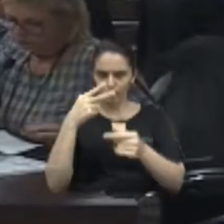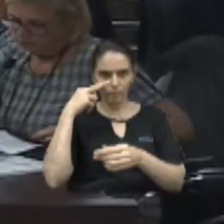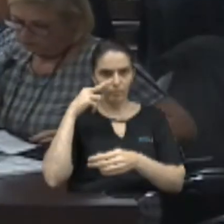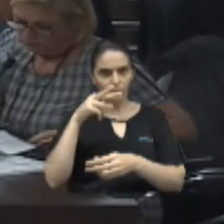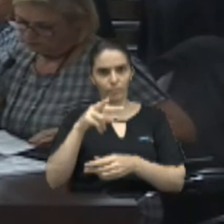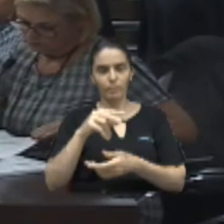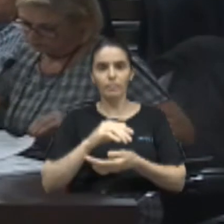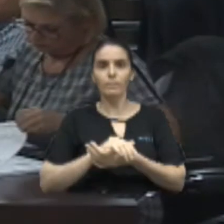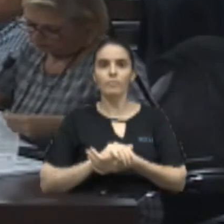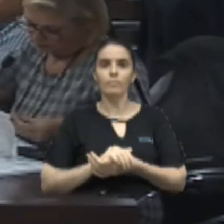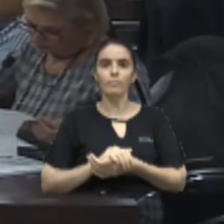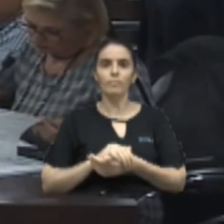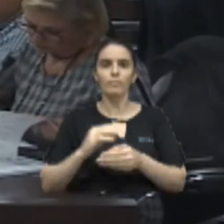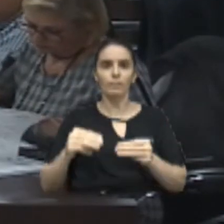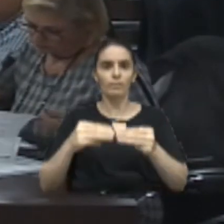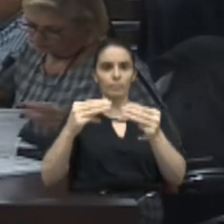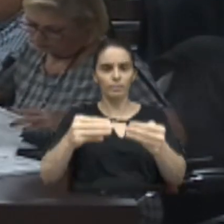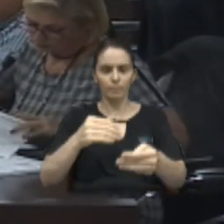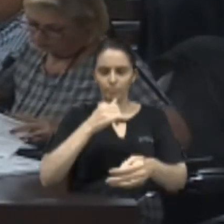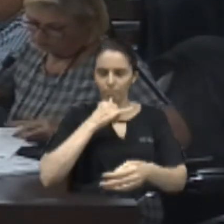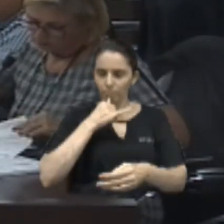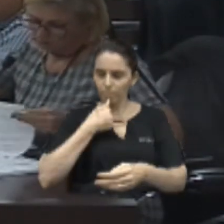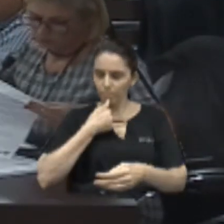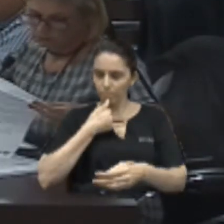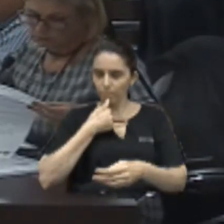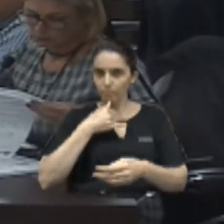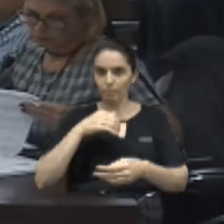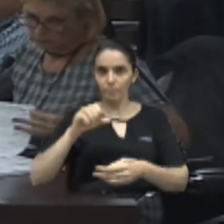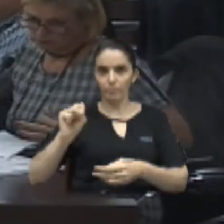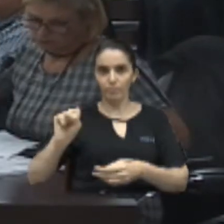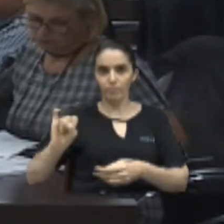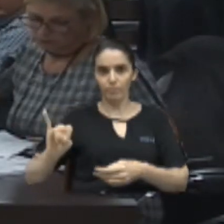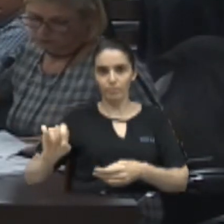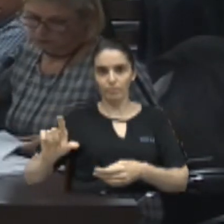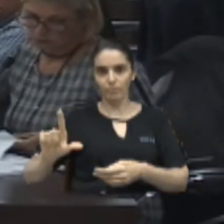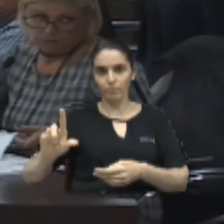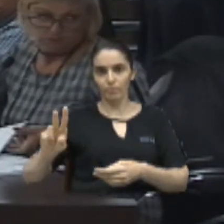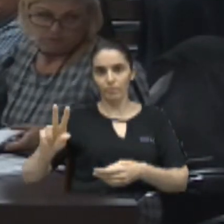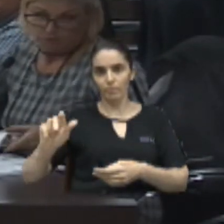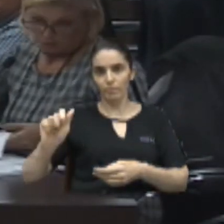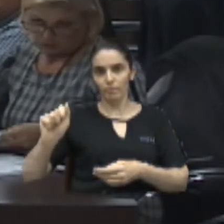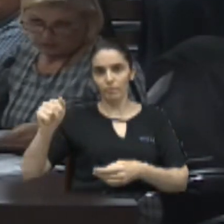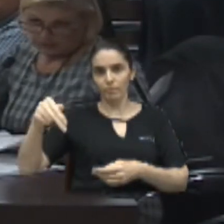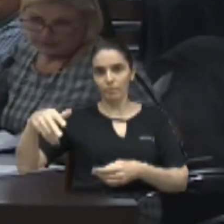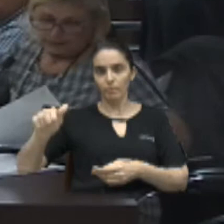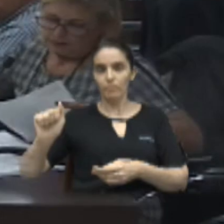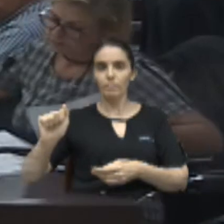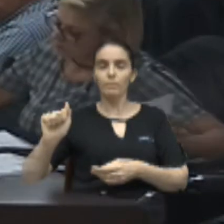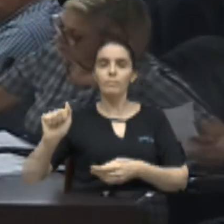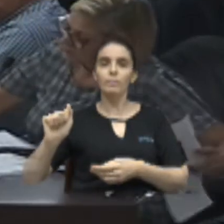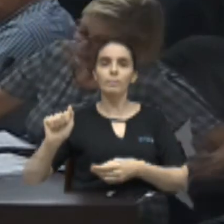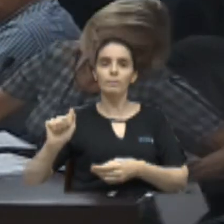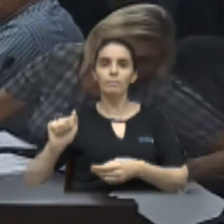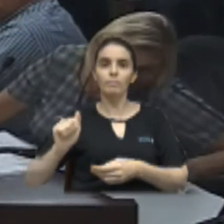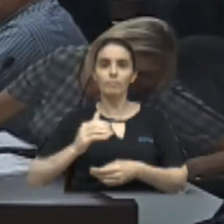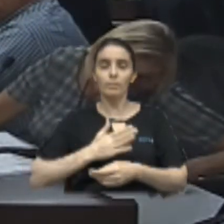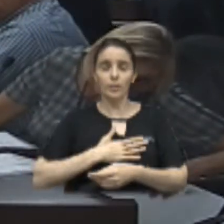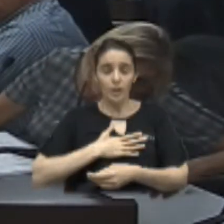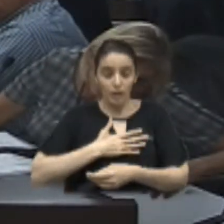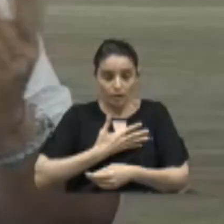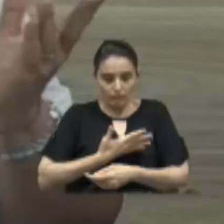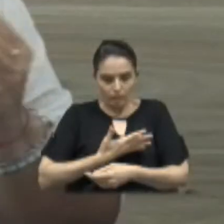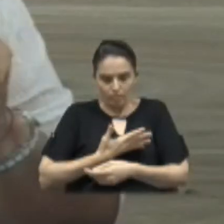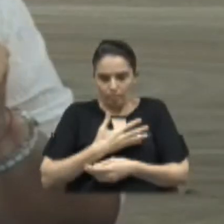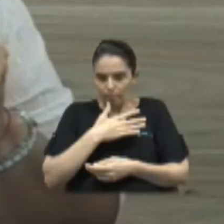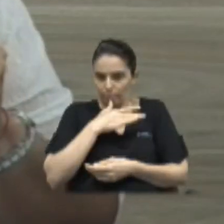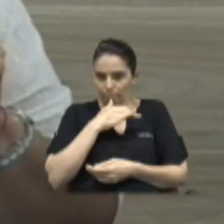assistem, eu fiz essa moção de pesar à senhora Silvana, que foi uma surpresa muito ruim,